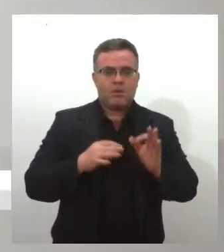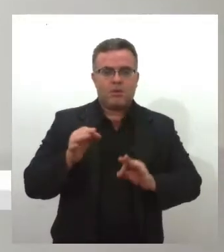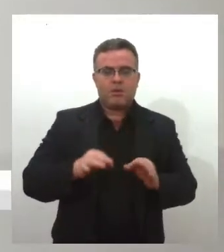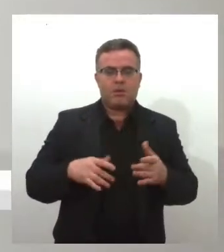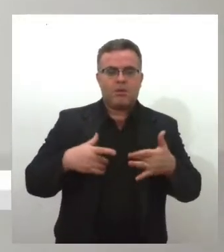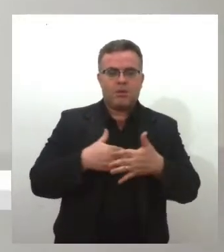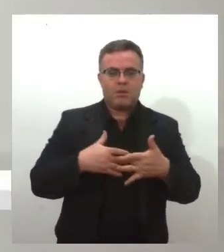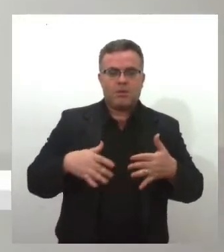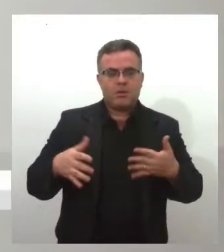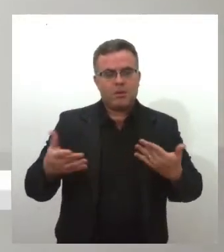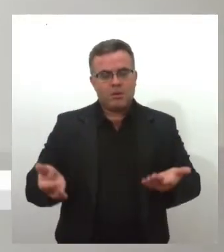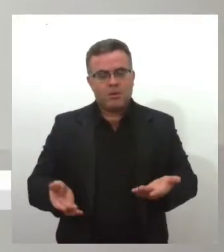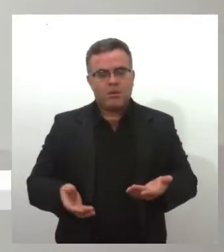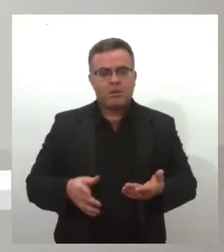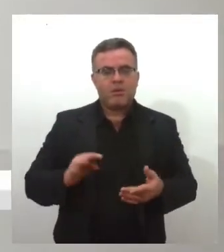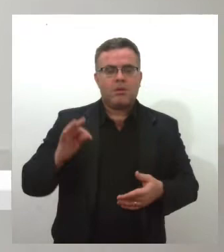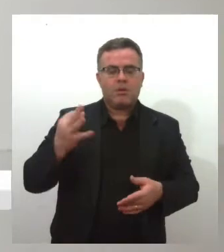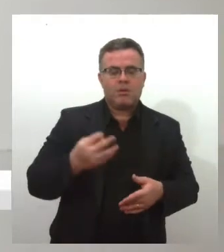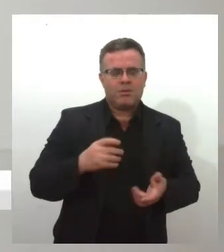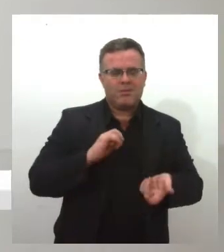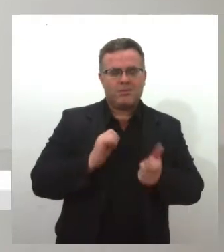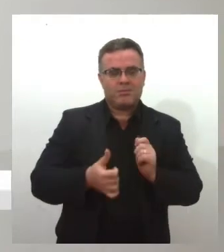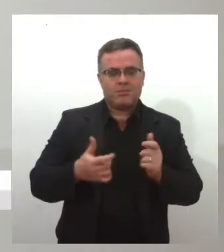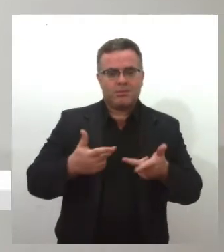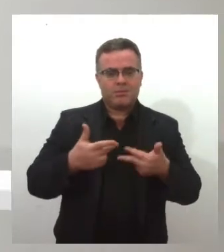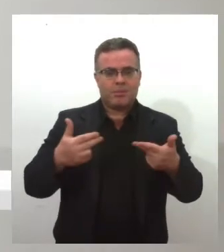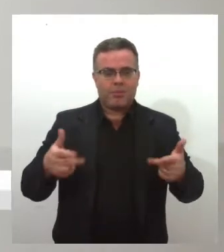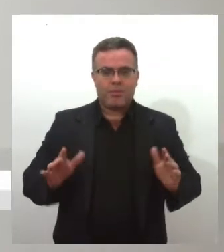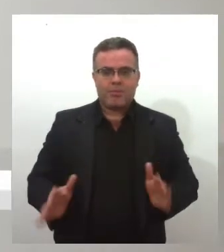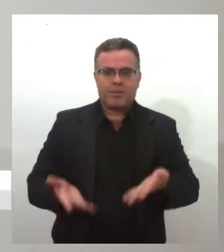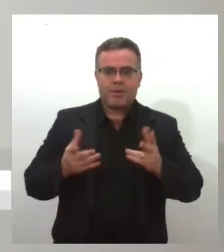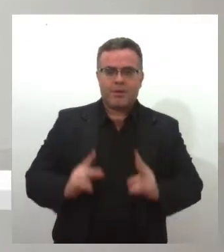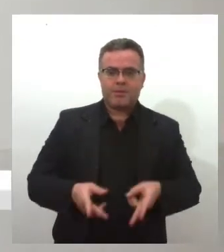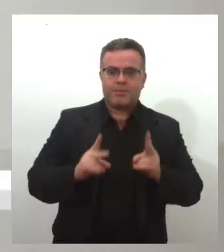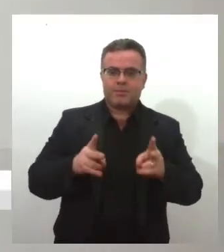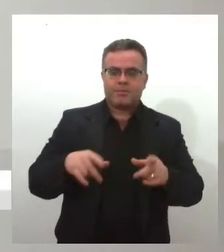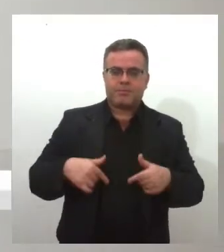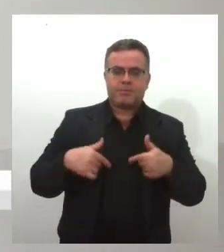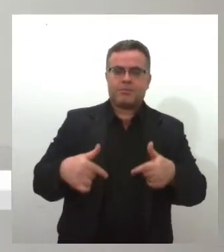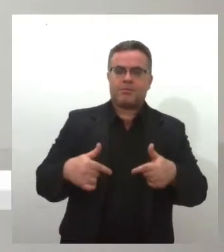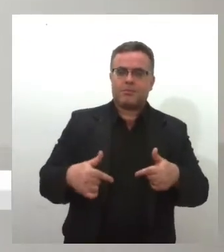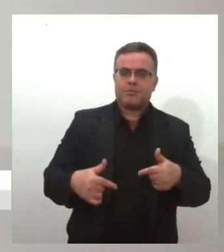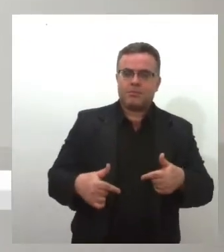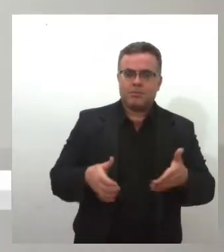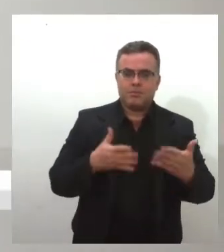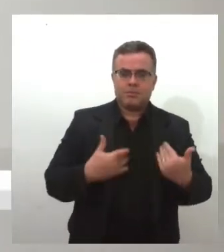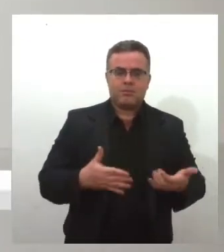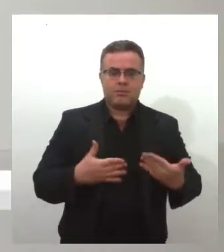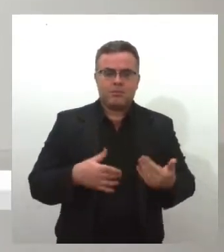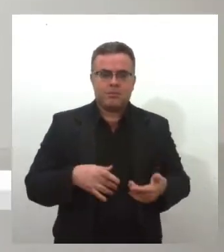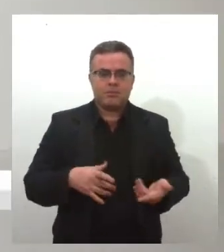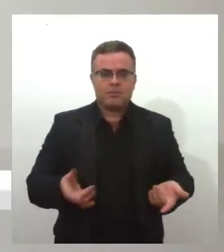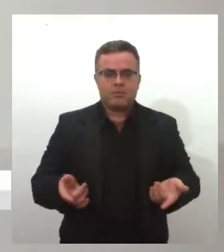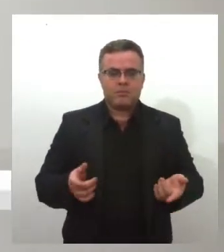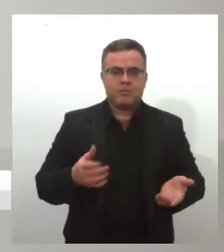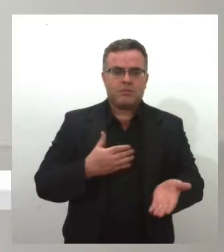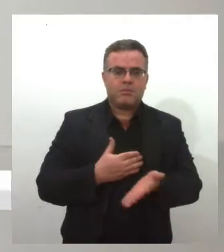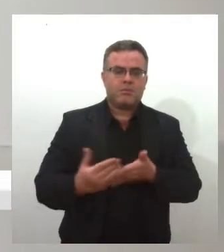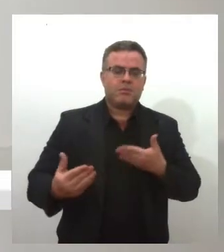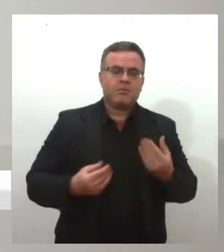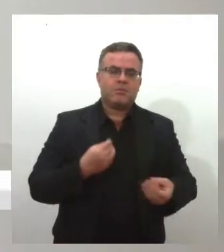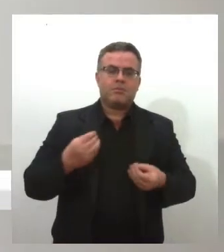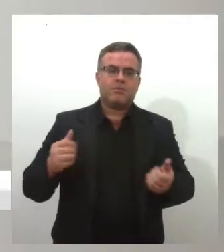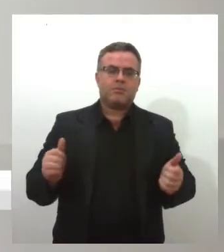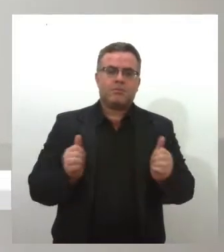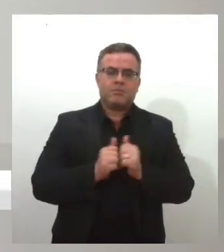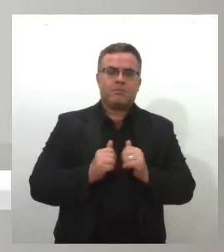O próprio escotismo, ele promovia muitas ações junto com os jovens, que elas foram beneficiadas por fazerem parte, como até